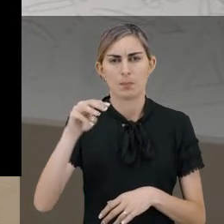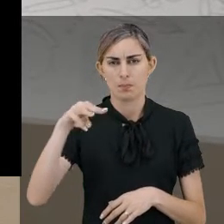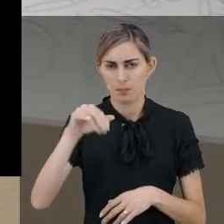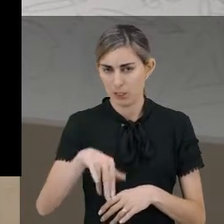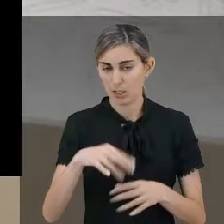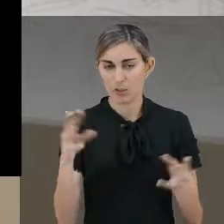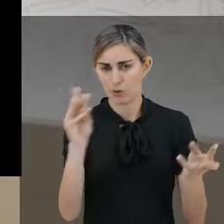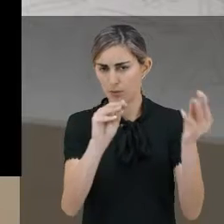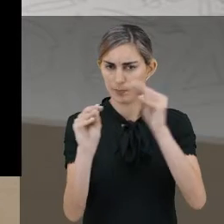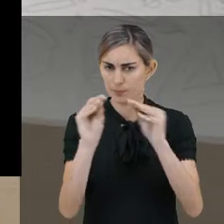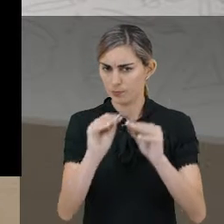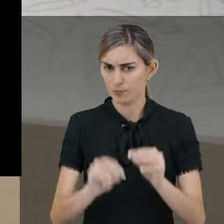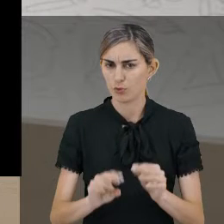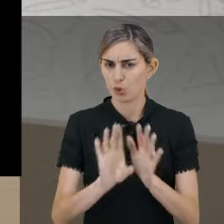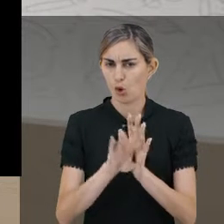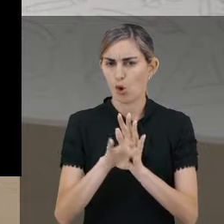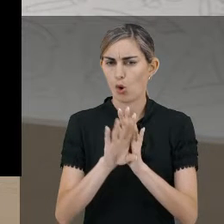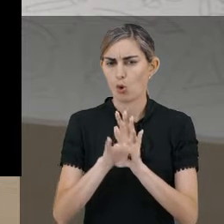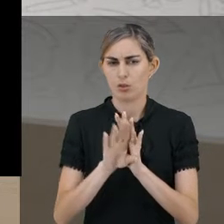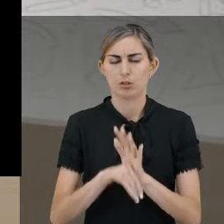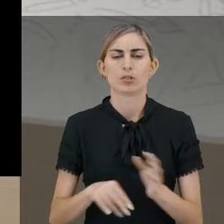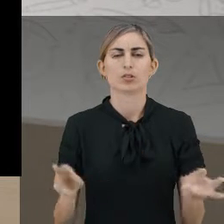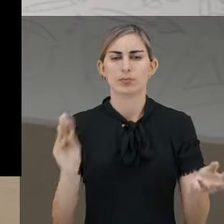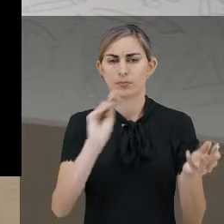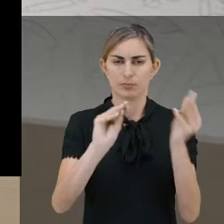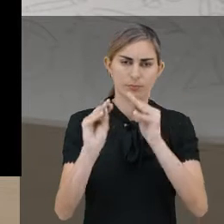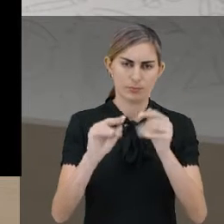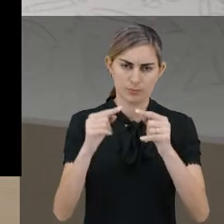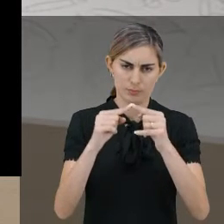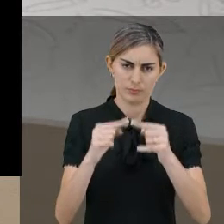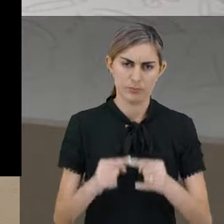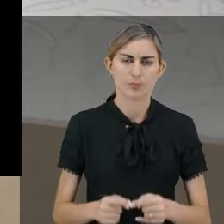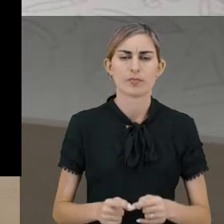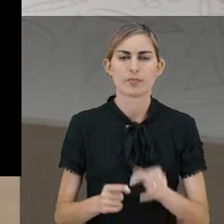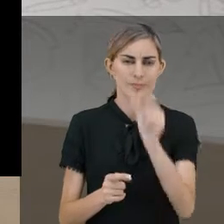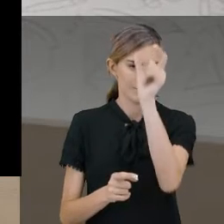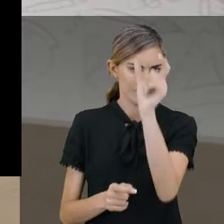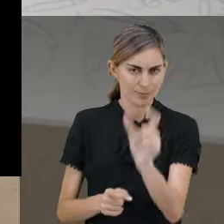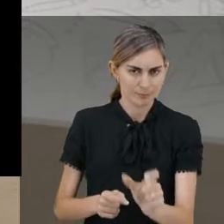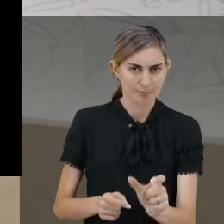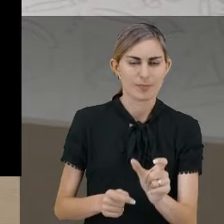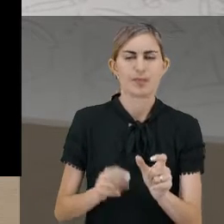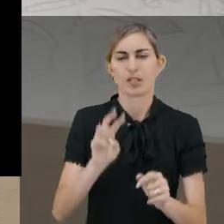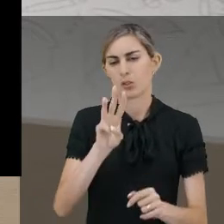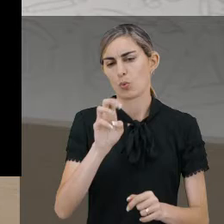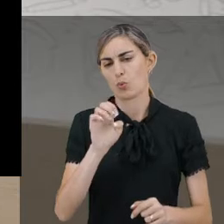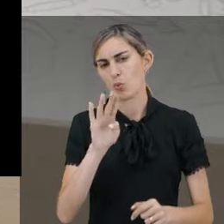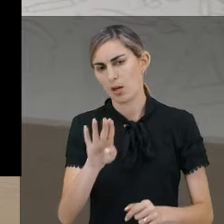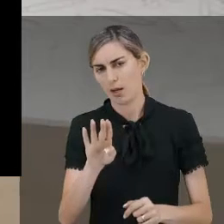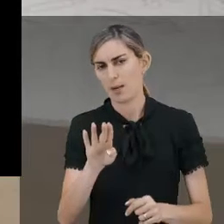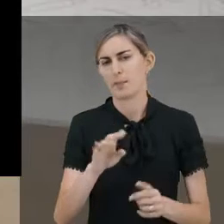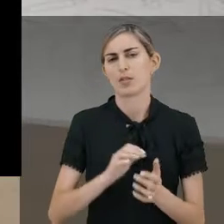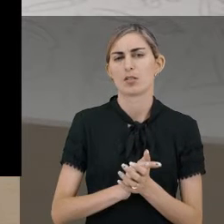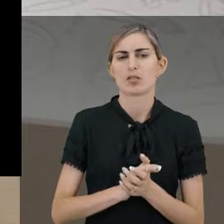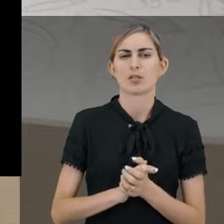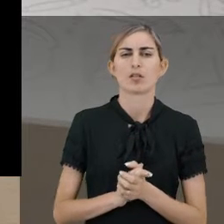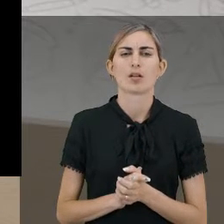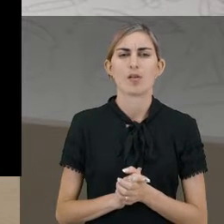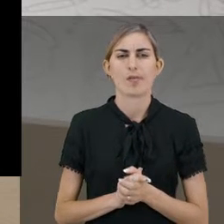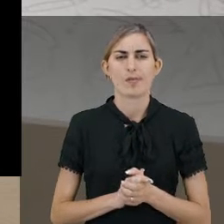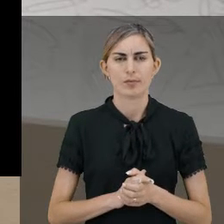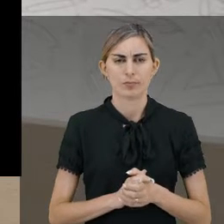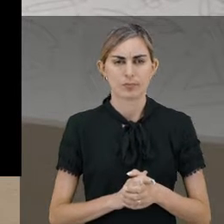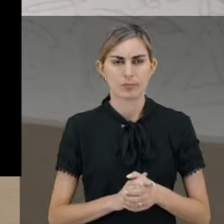agora inserir o código da nossa aplicação no diretório do nosso servidor web XAMPP.